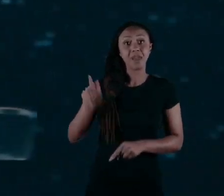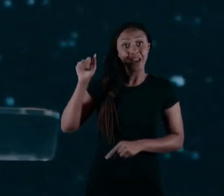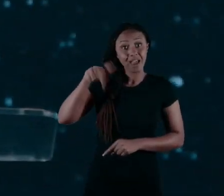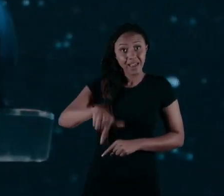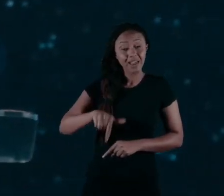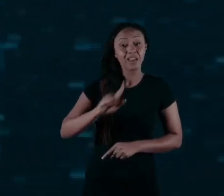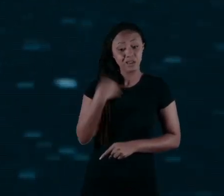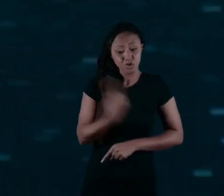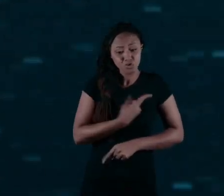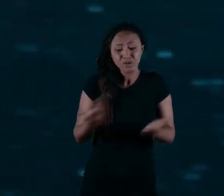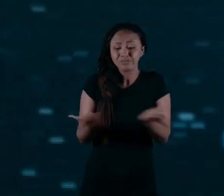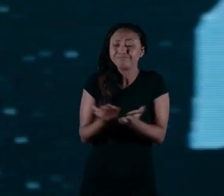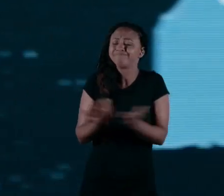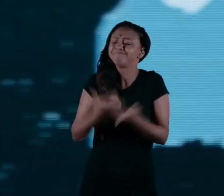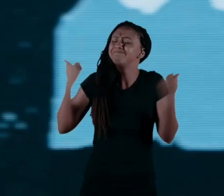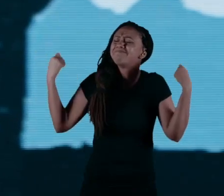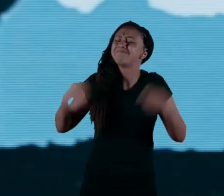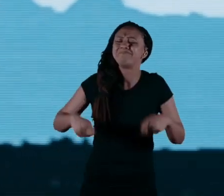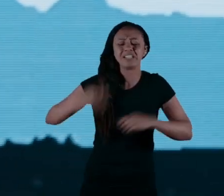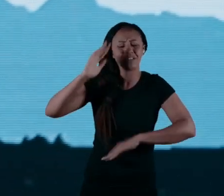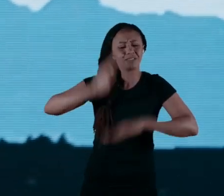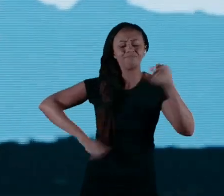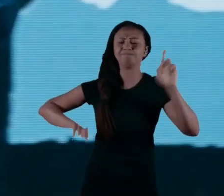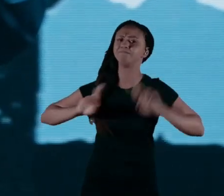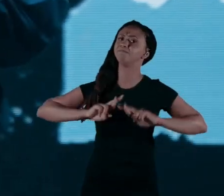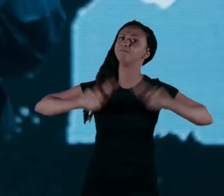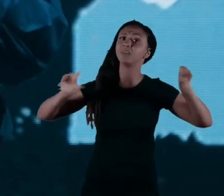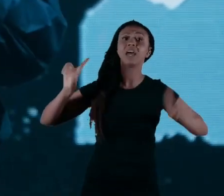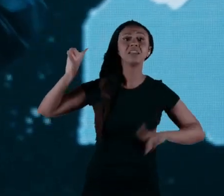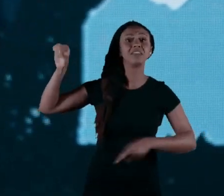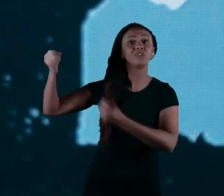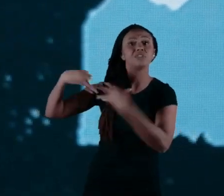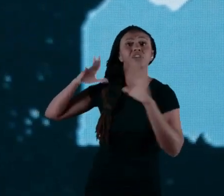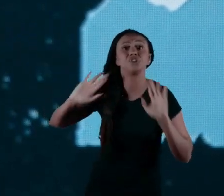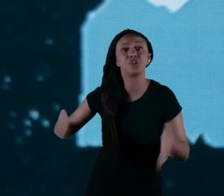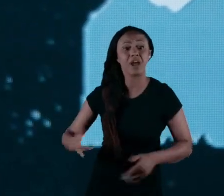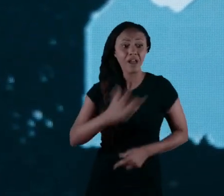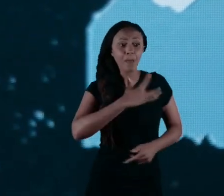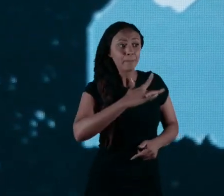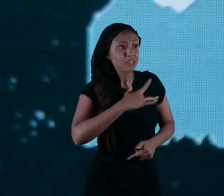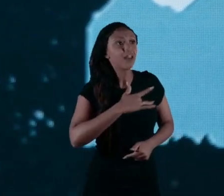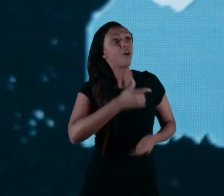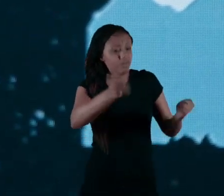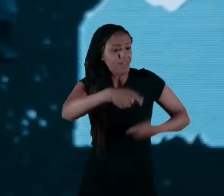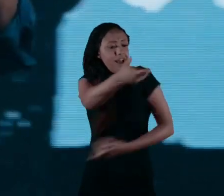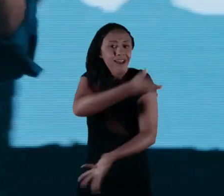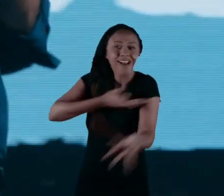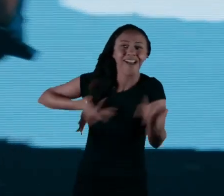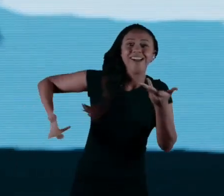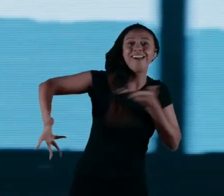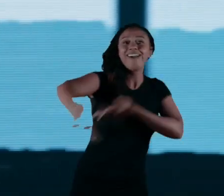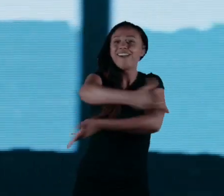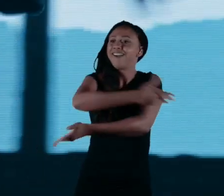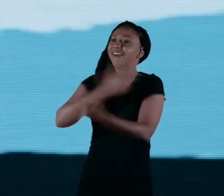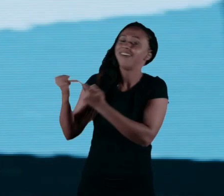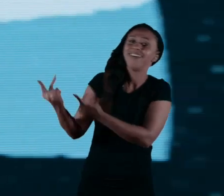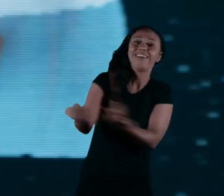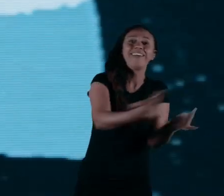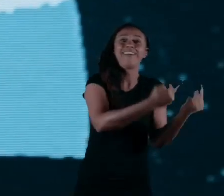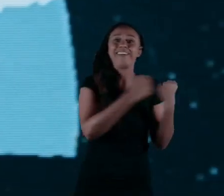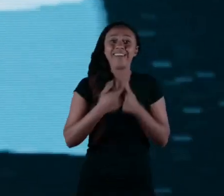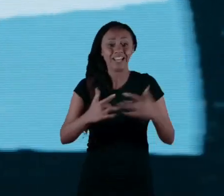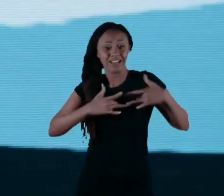ser diferente. Deus já nos ensinou que a misericórdia atrai a misericórdia, que a generosidade atrai